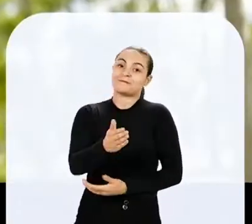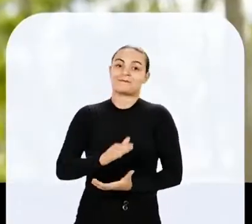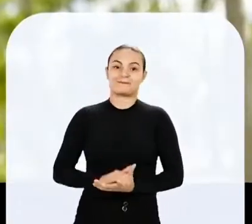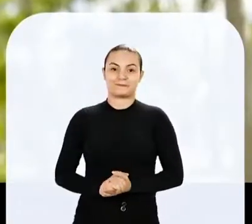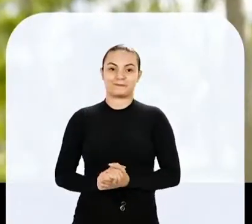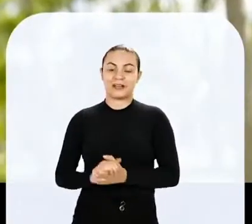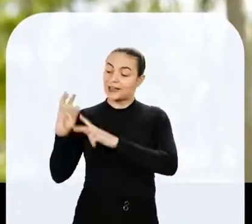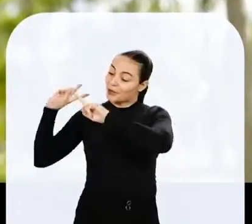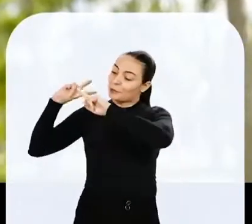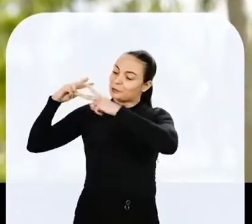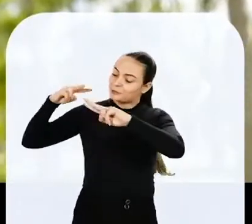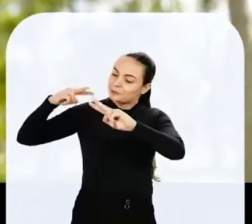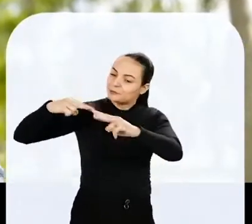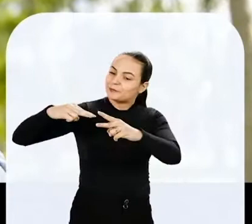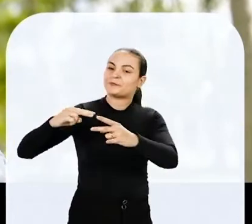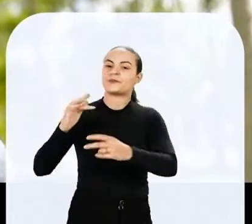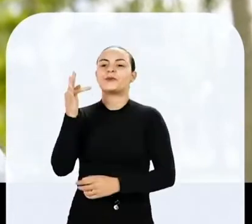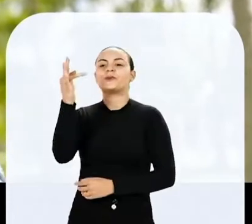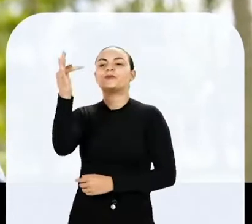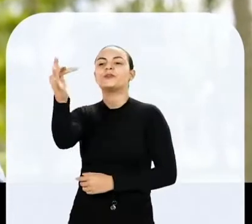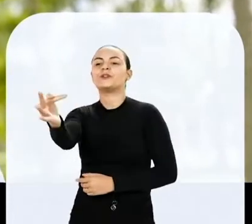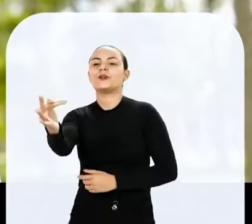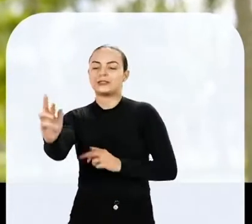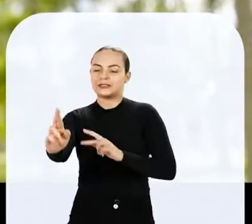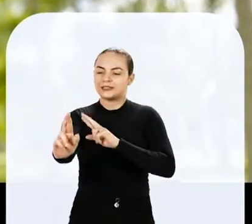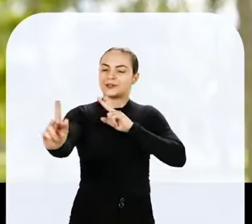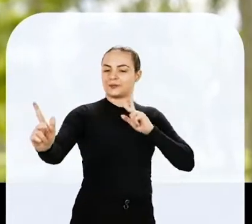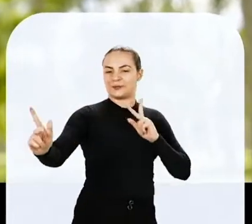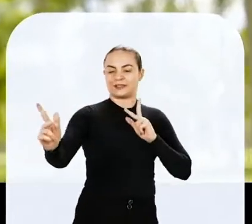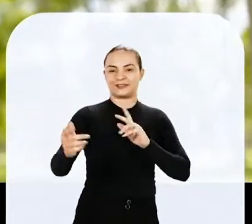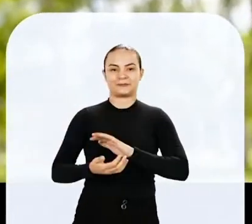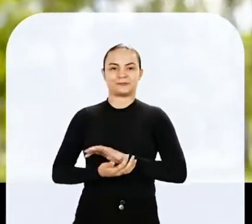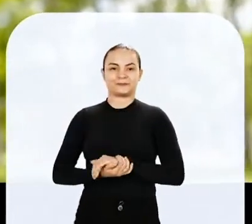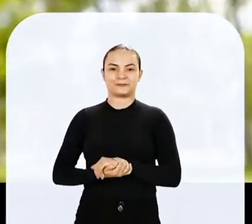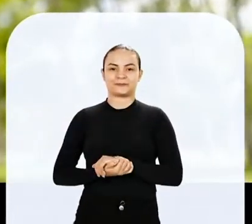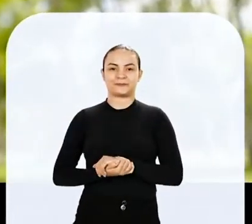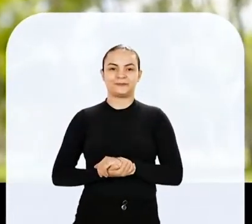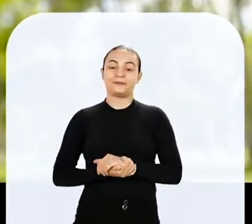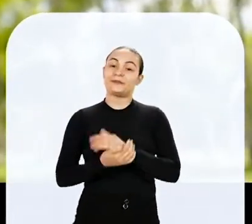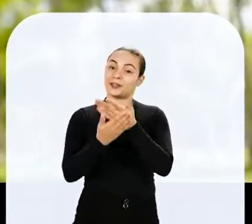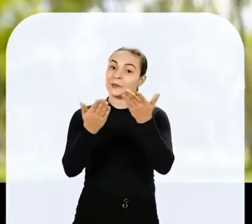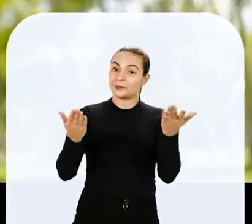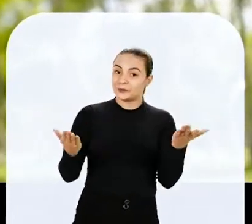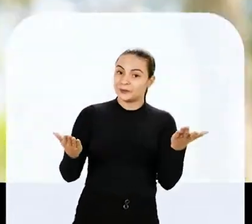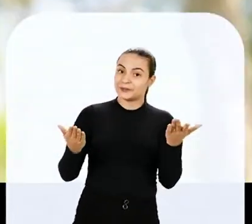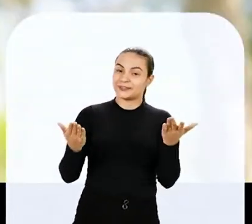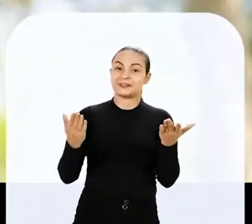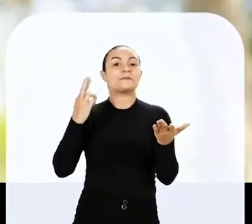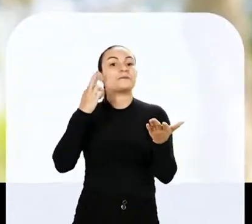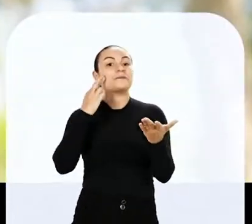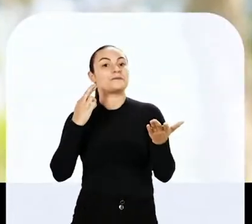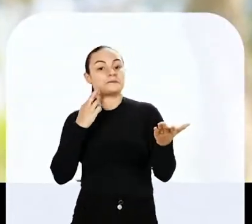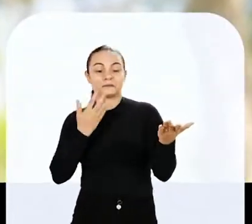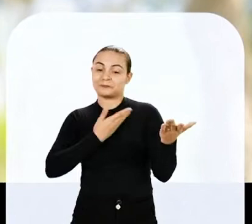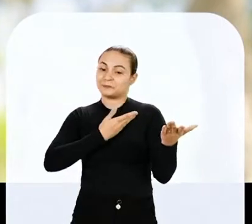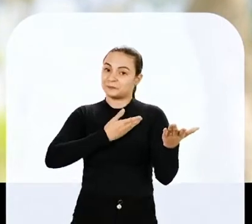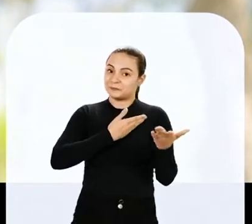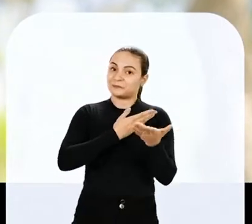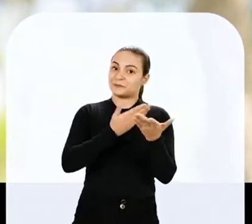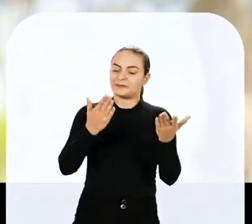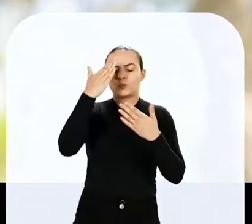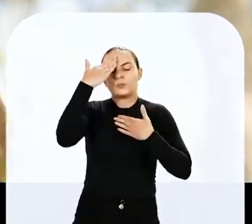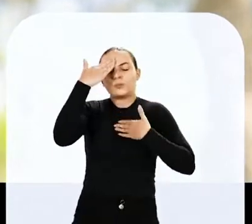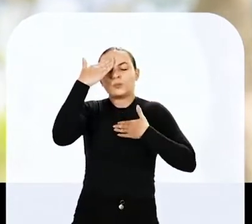meu destino, o seu e dos que ainda virão para colher os frutos de nossas escolhas. A vocês,